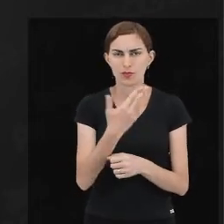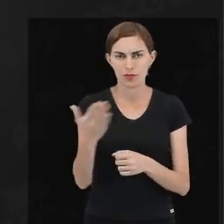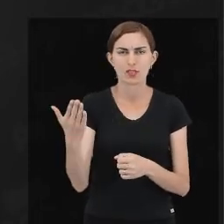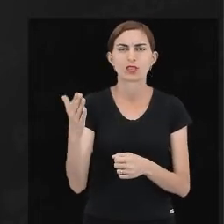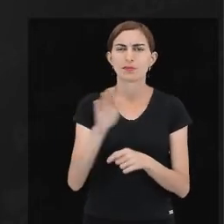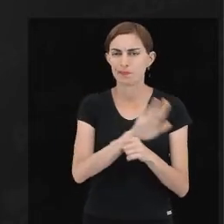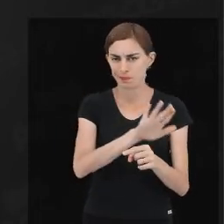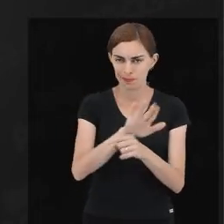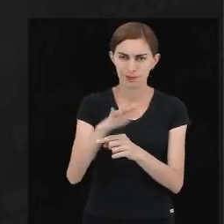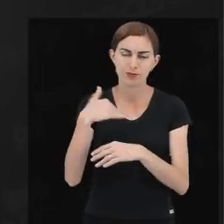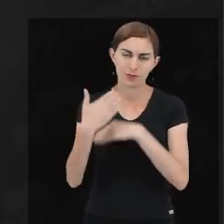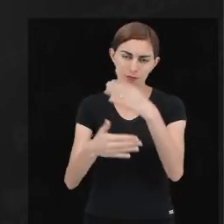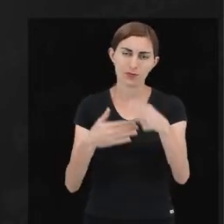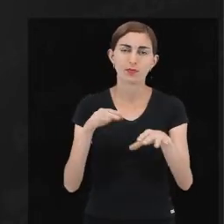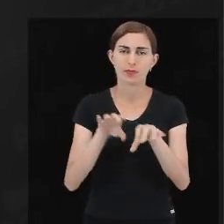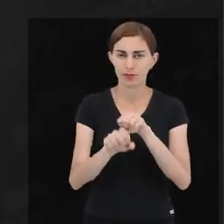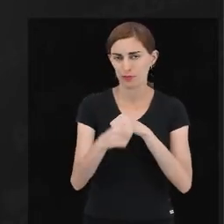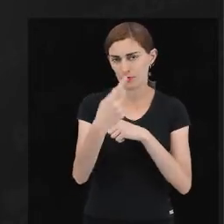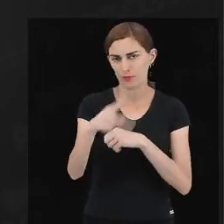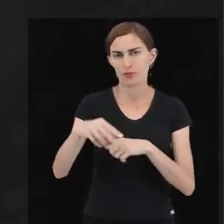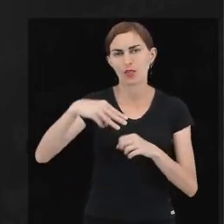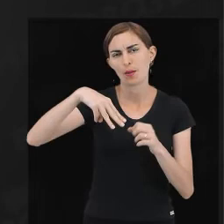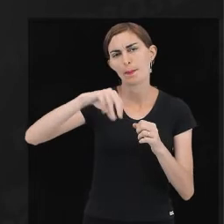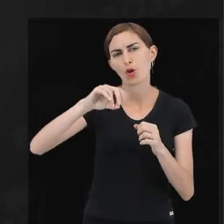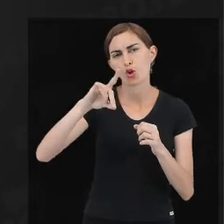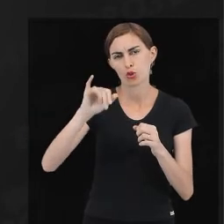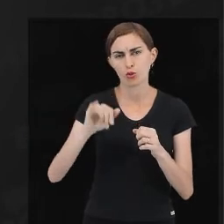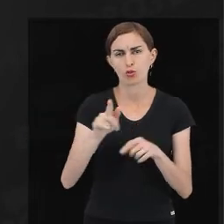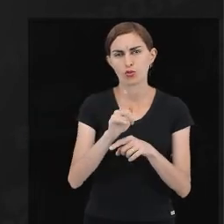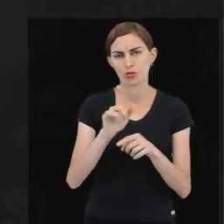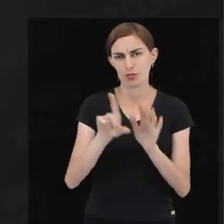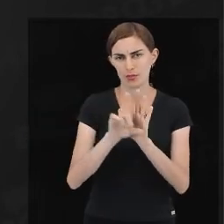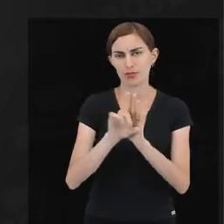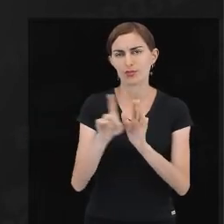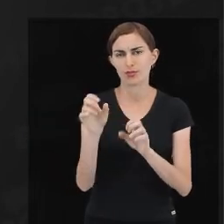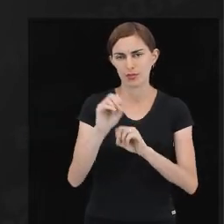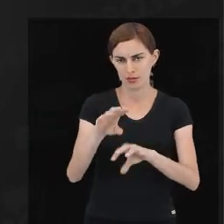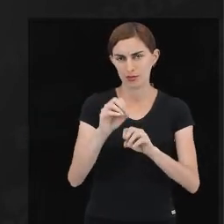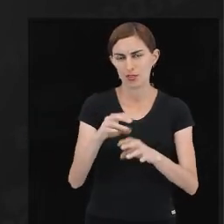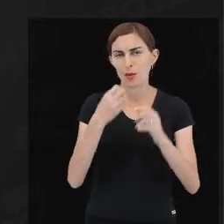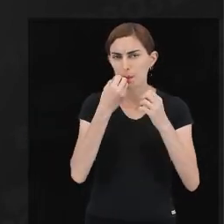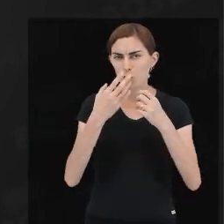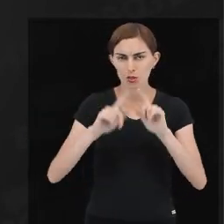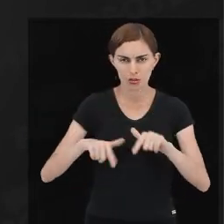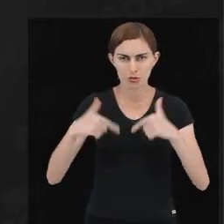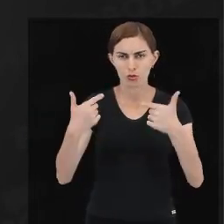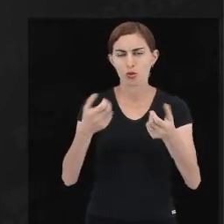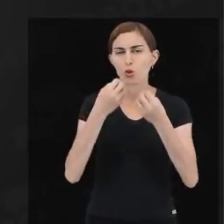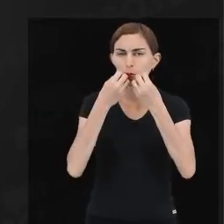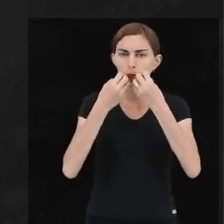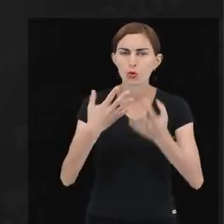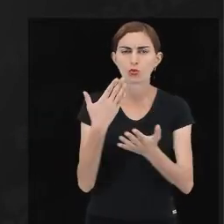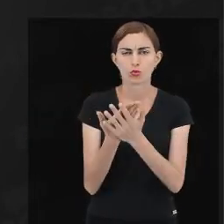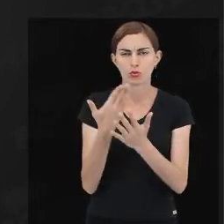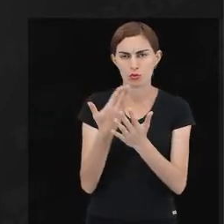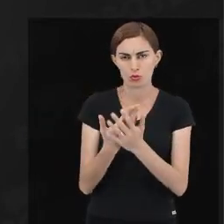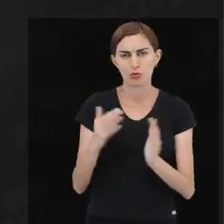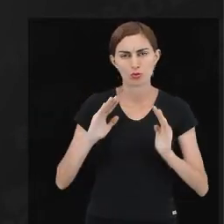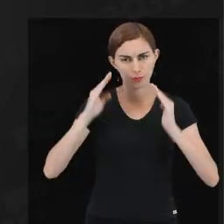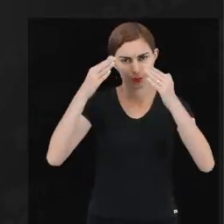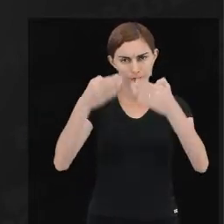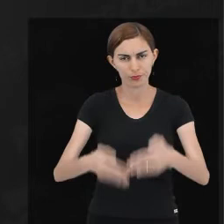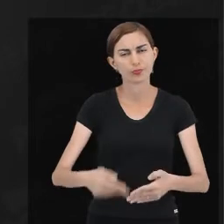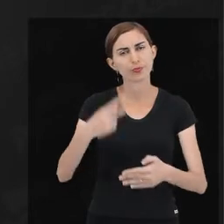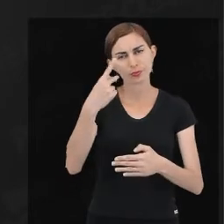contribuído nesse processo de formação de vocês com esse módulo de legislação educacional. Desejo boa sorte, bons estudos e que os objetivos